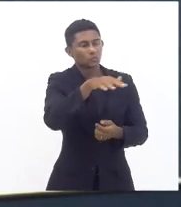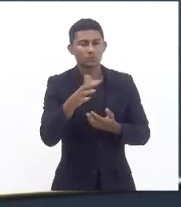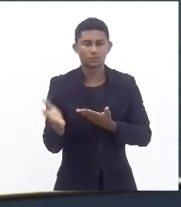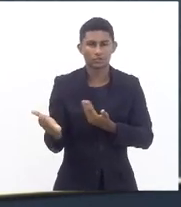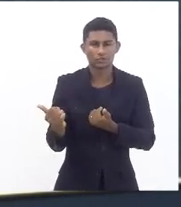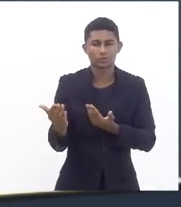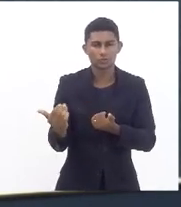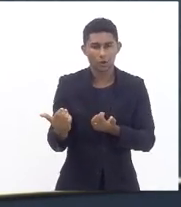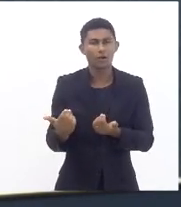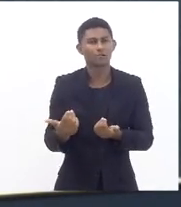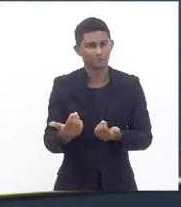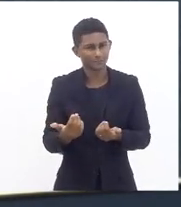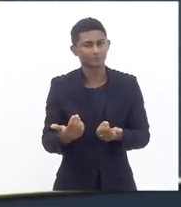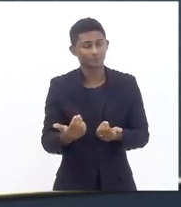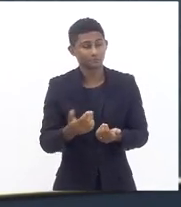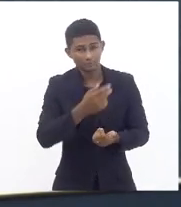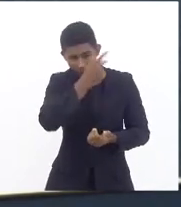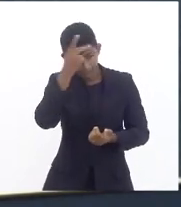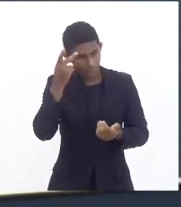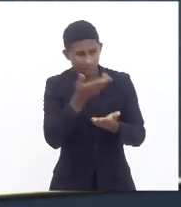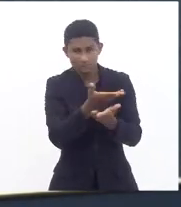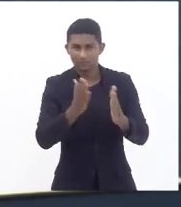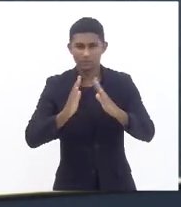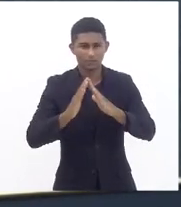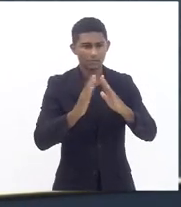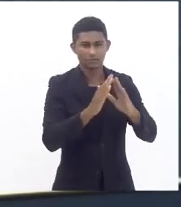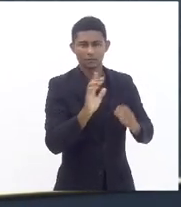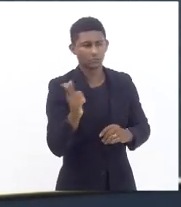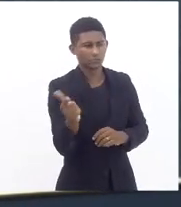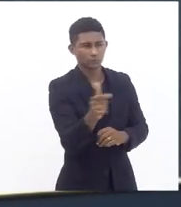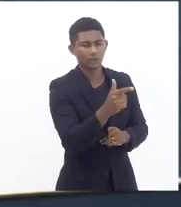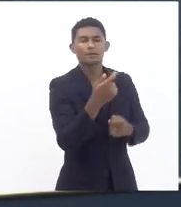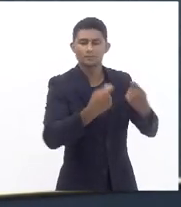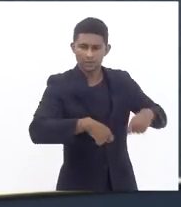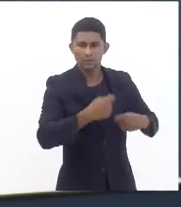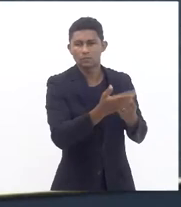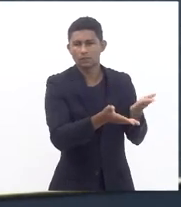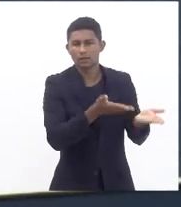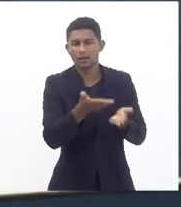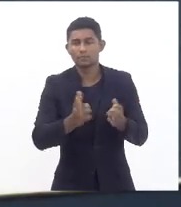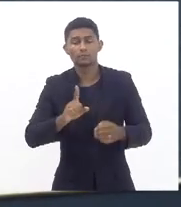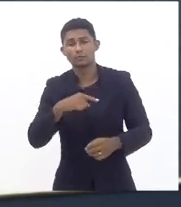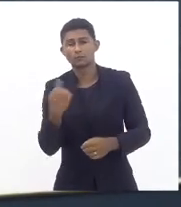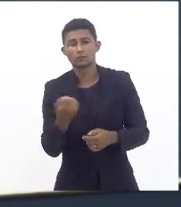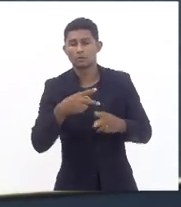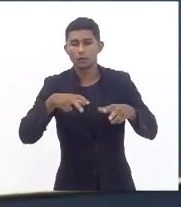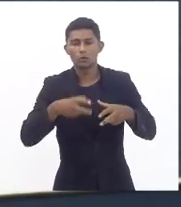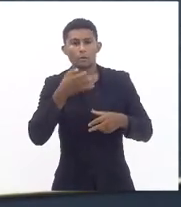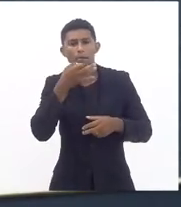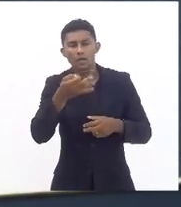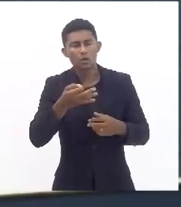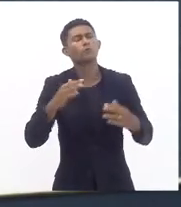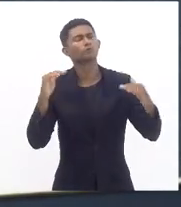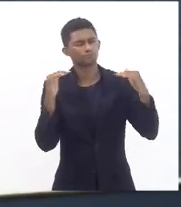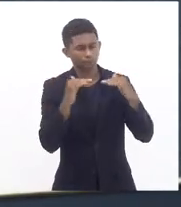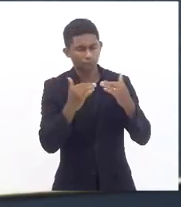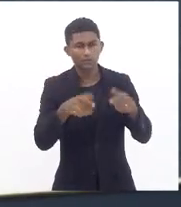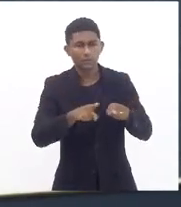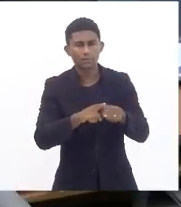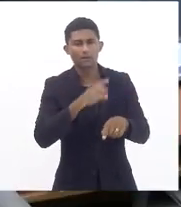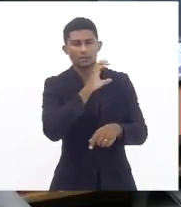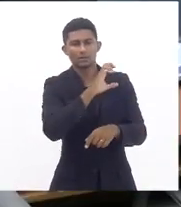com a população de rua se faz necessário. Então, nosso parecer é favorável, acompanhando o substitutivo da